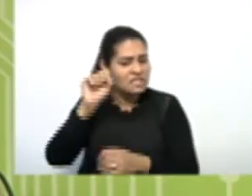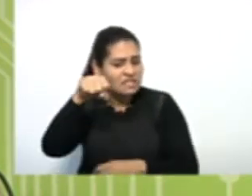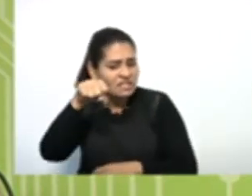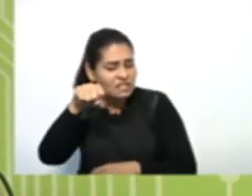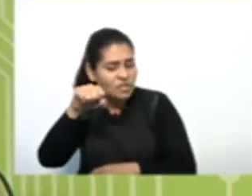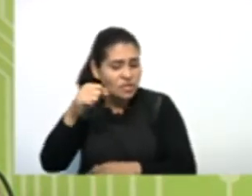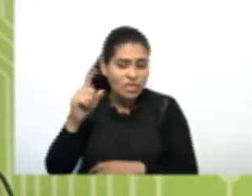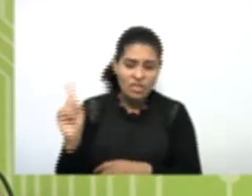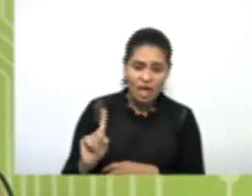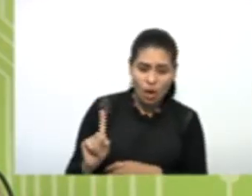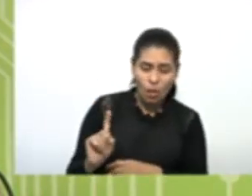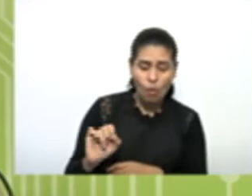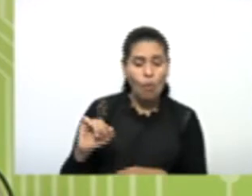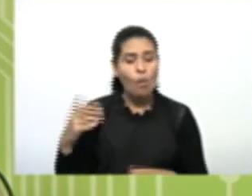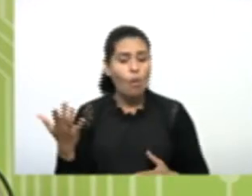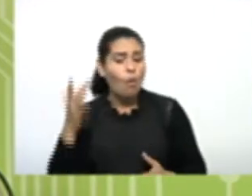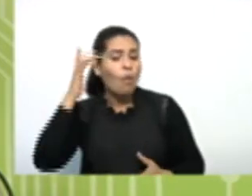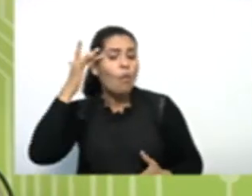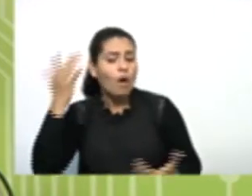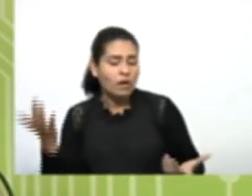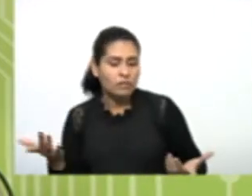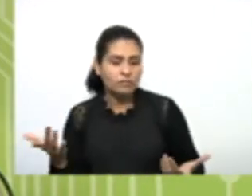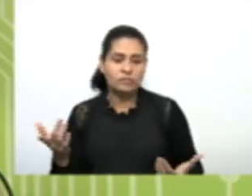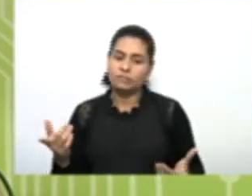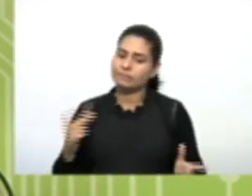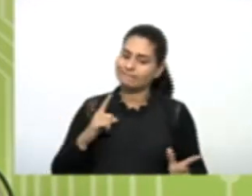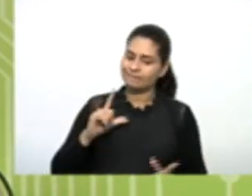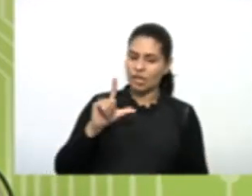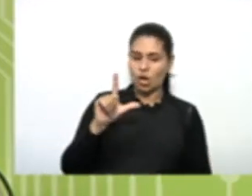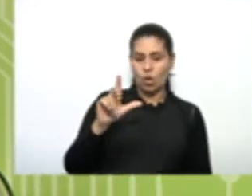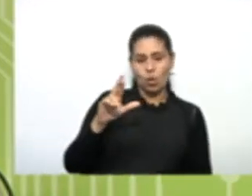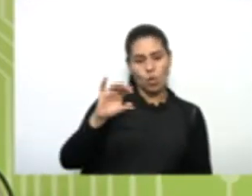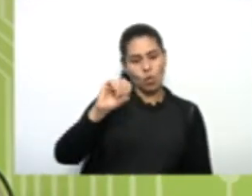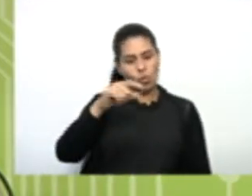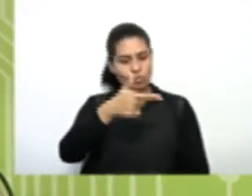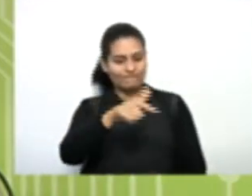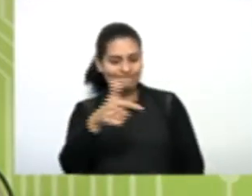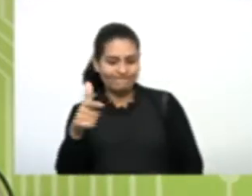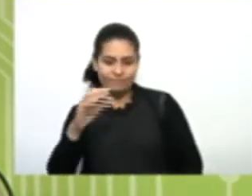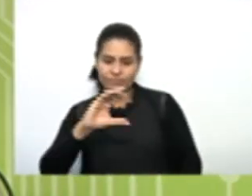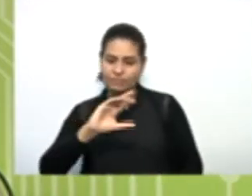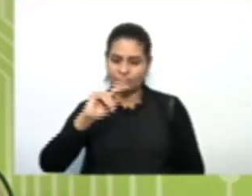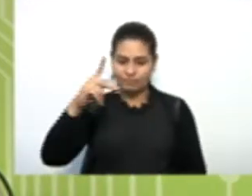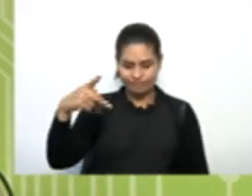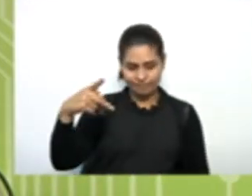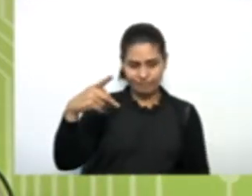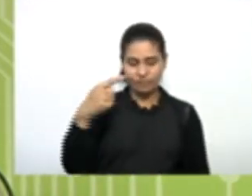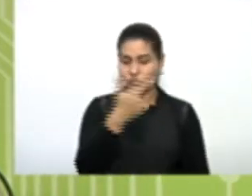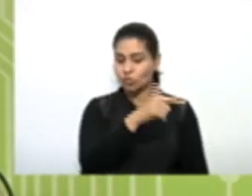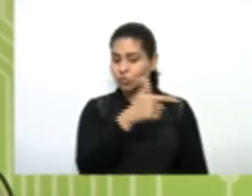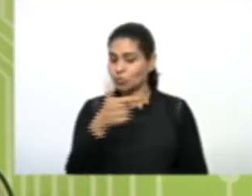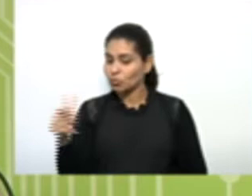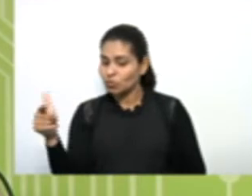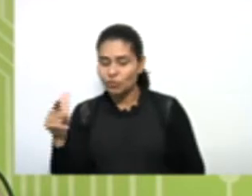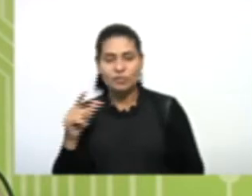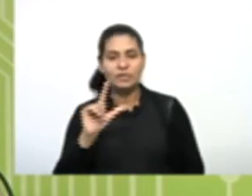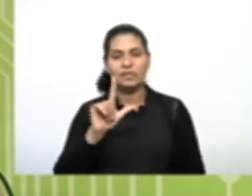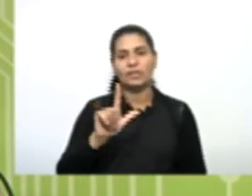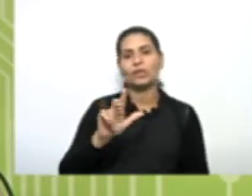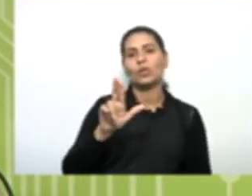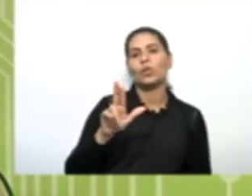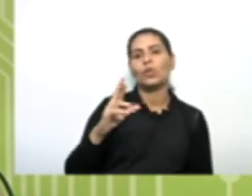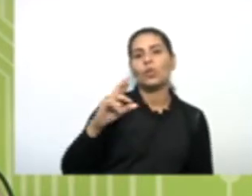depende. A resposta é: cooperativa não dá lucro. Cooperativa não tem lucro. A gente